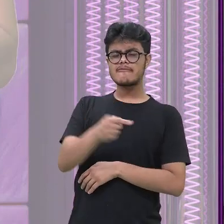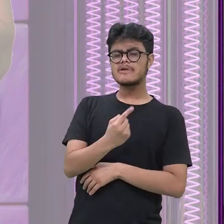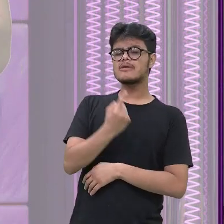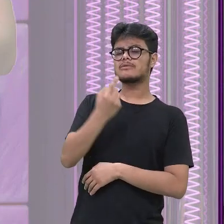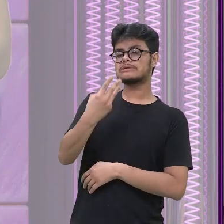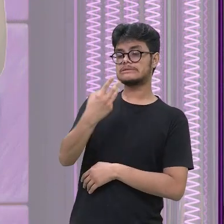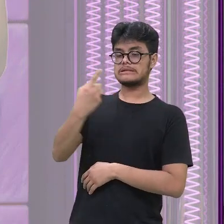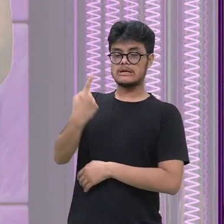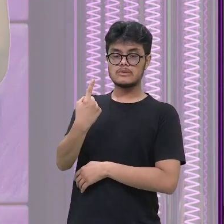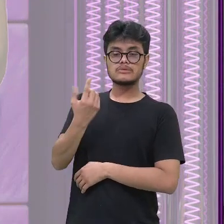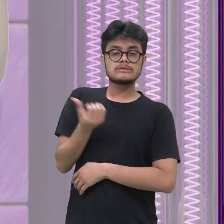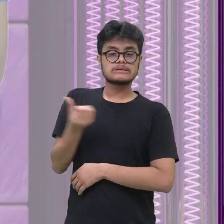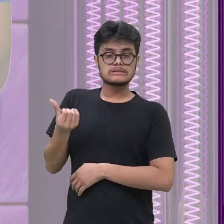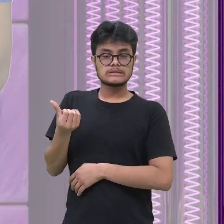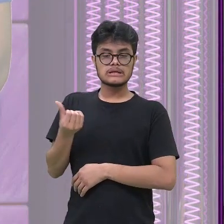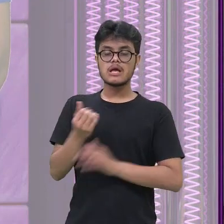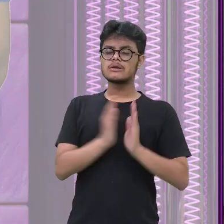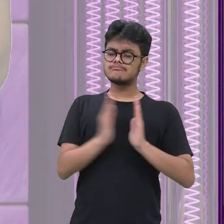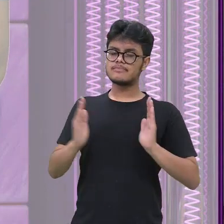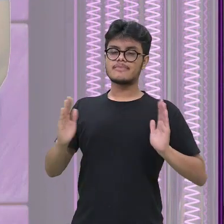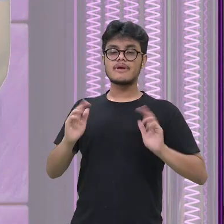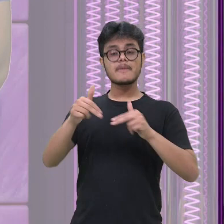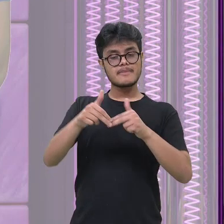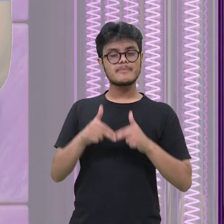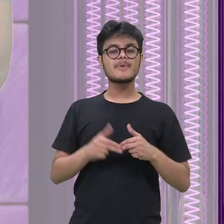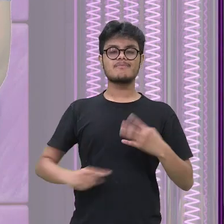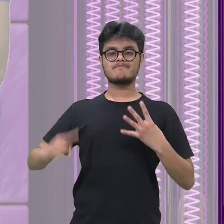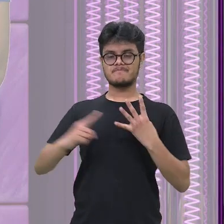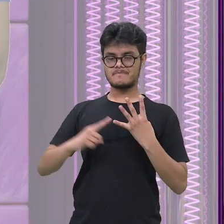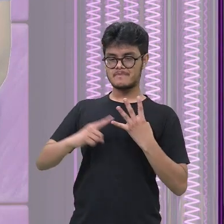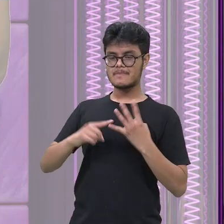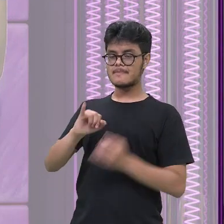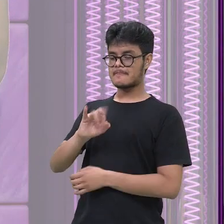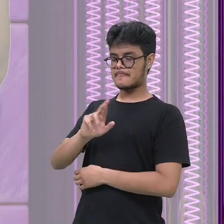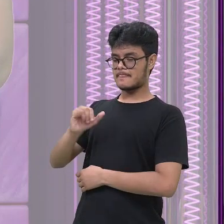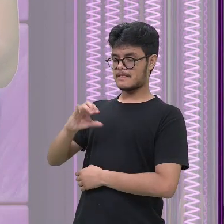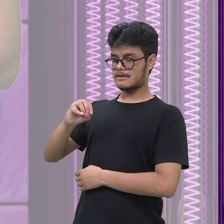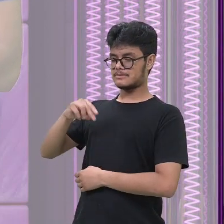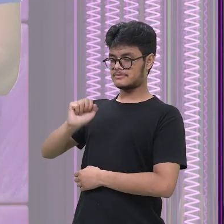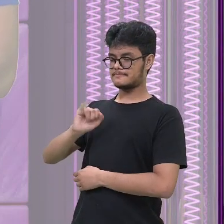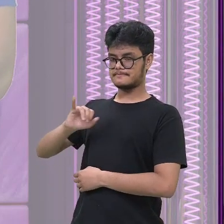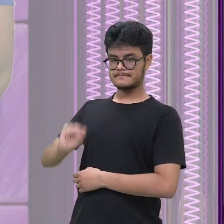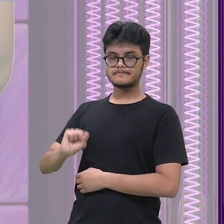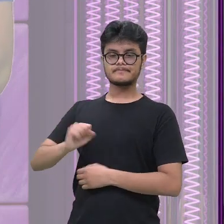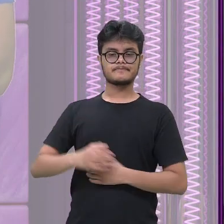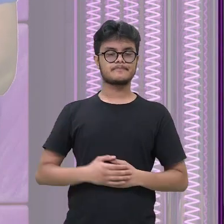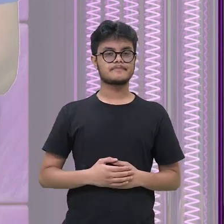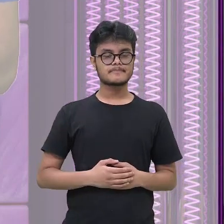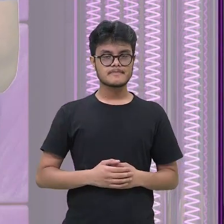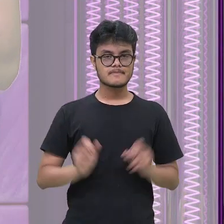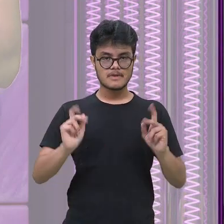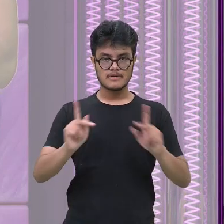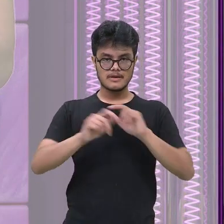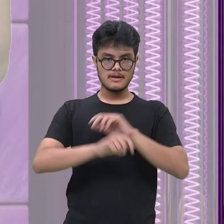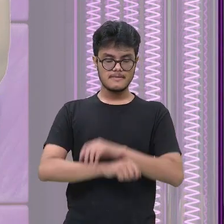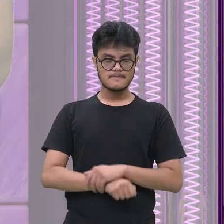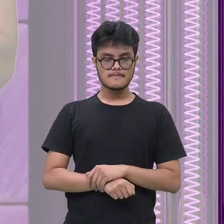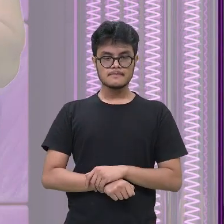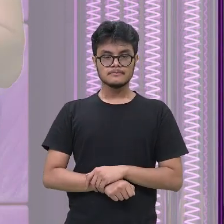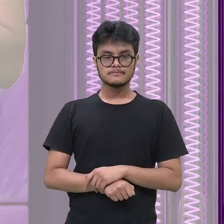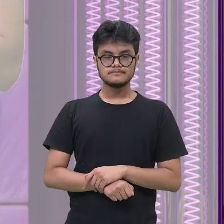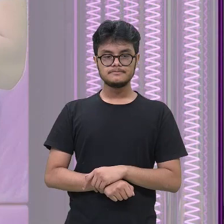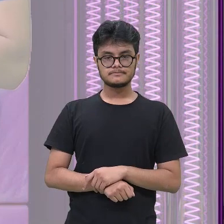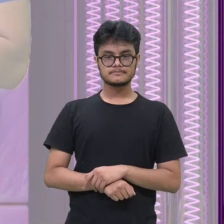3,3166. Não vai se repetir, por isso que a gente vai chamar esses números como sendo os números irracionais.